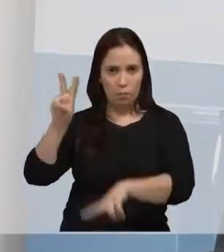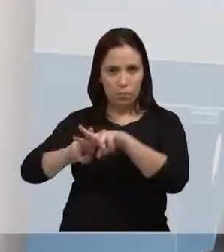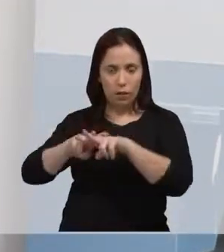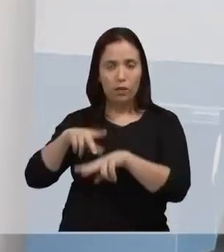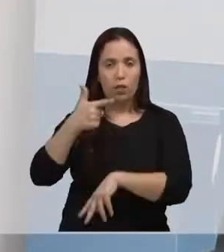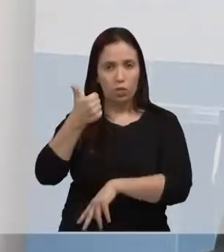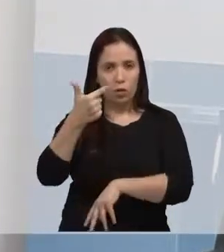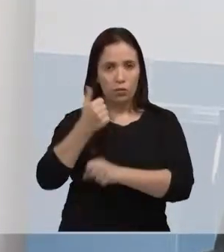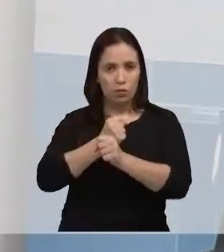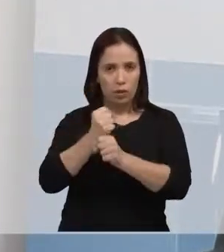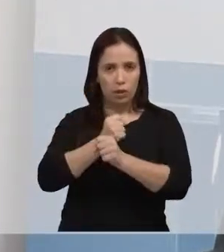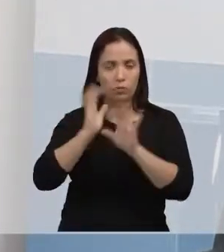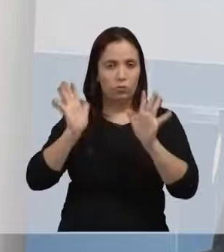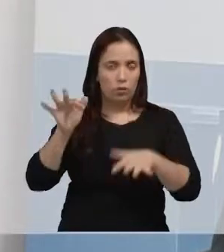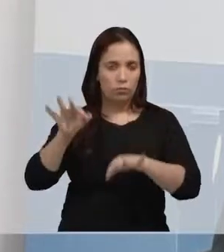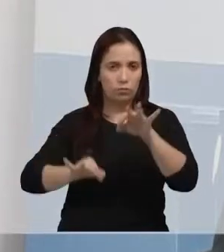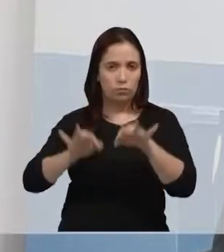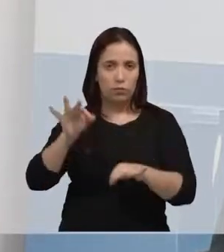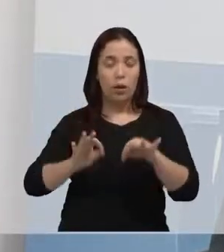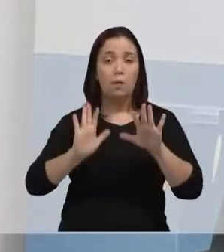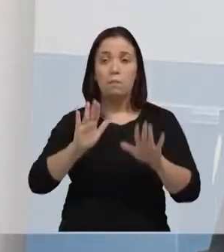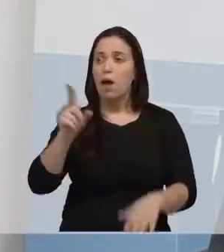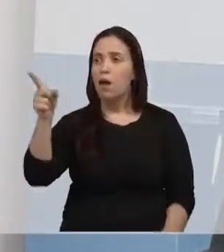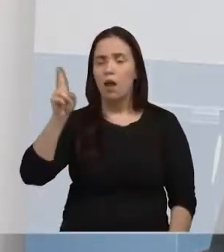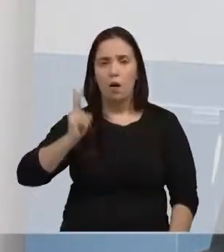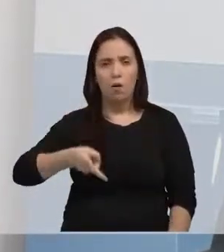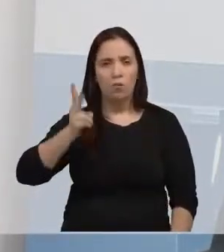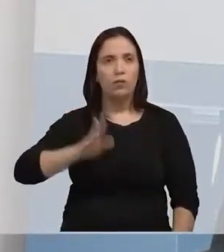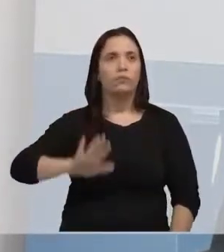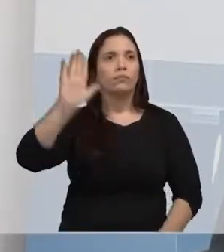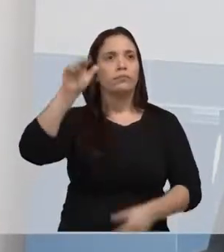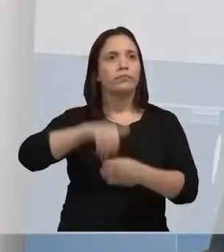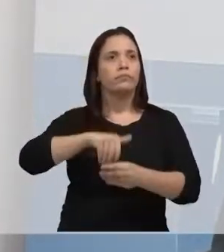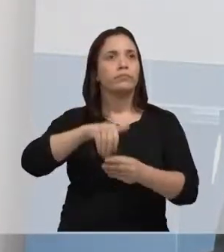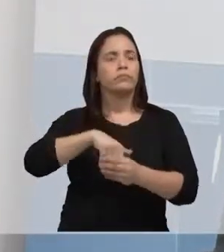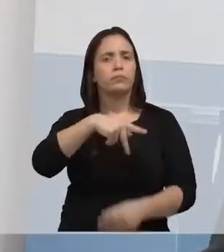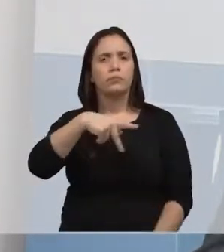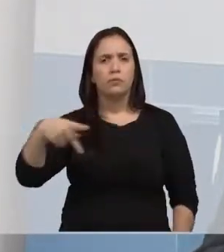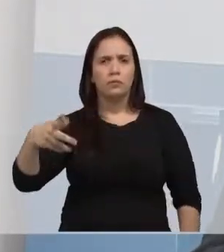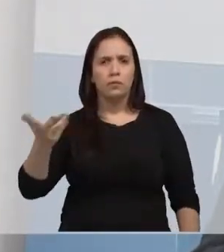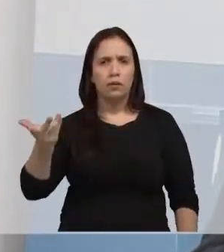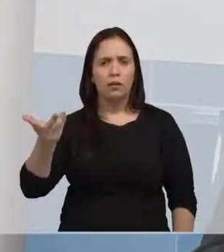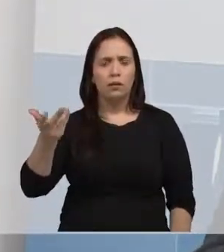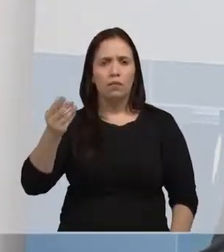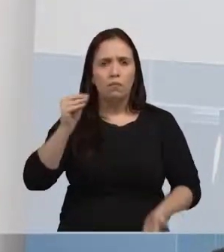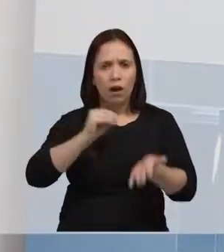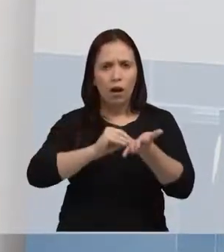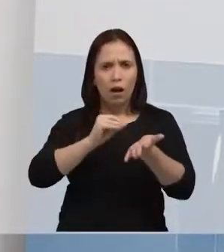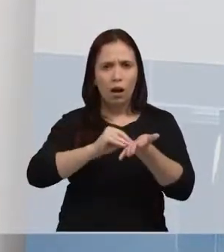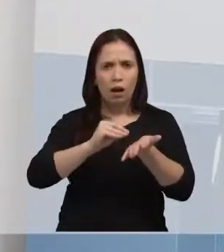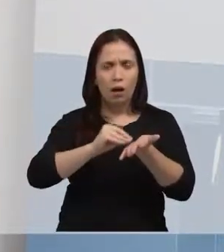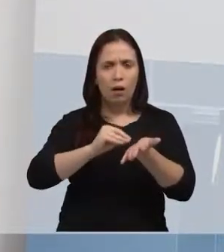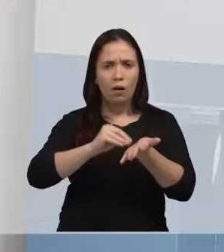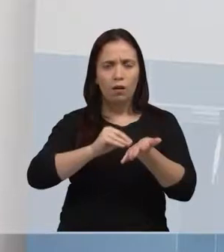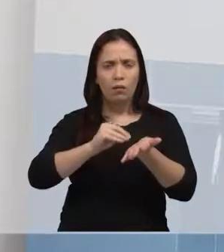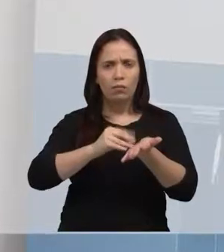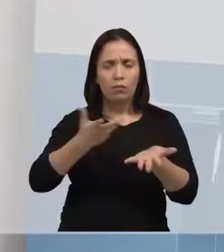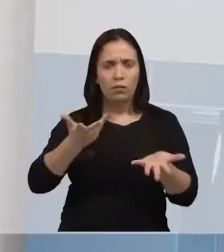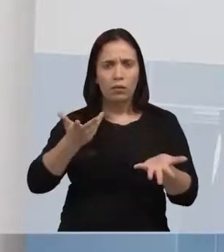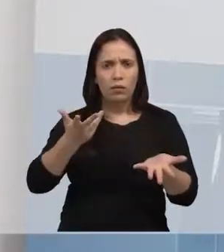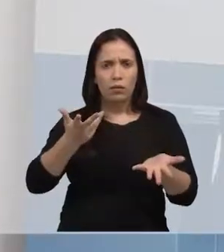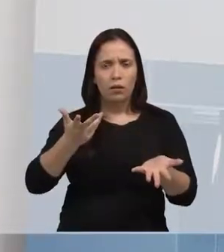a 12 anos de cadeia e está preso. Mas ele vai continuar sendo candidato. Qual é a insanidade disso? Esqueça o PT, esqueça